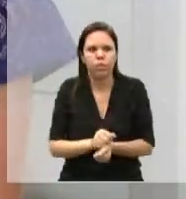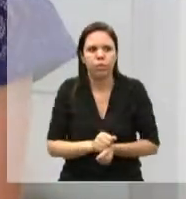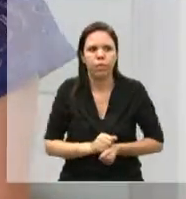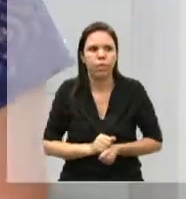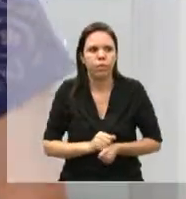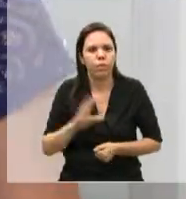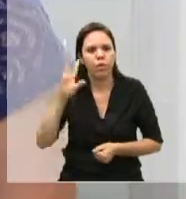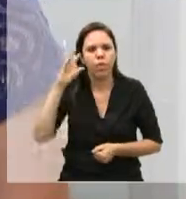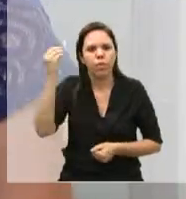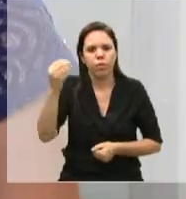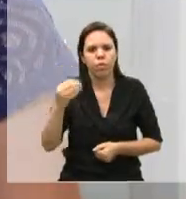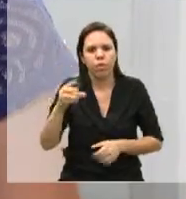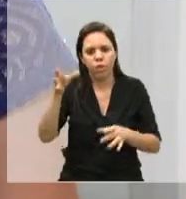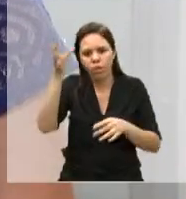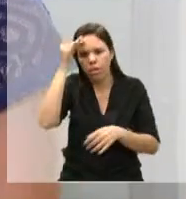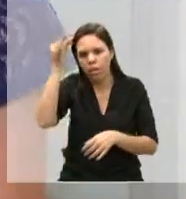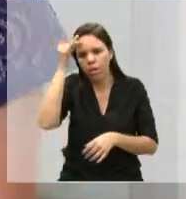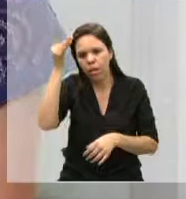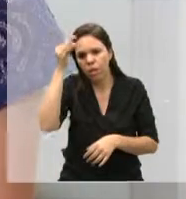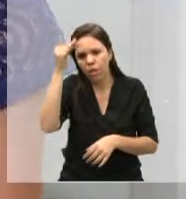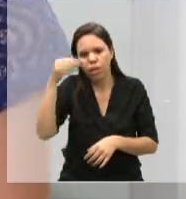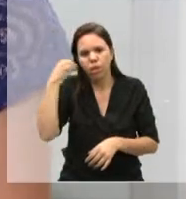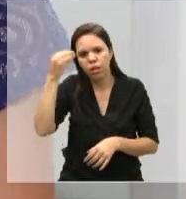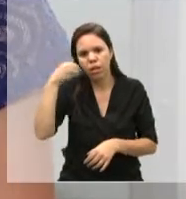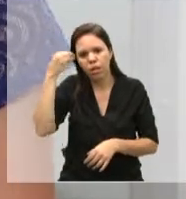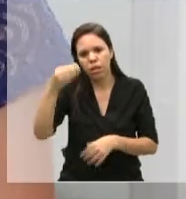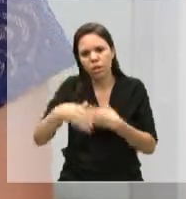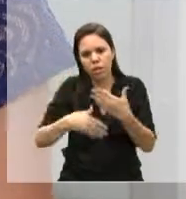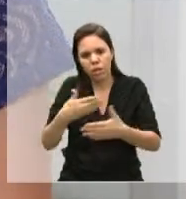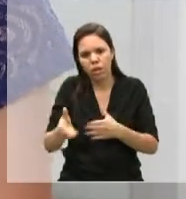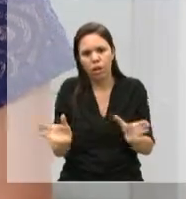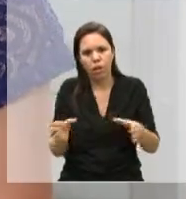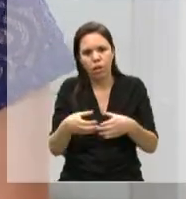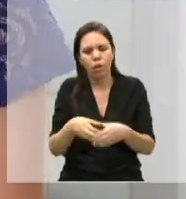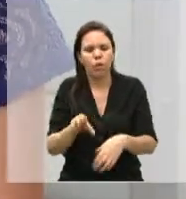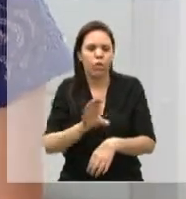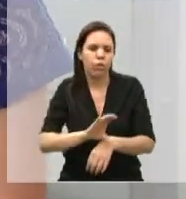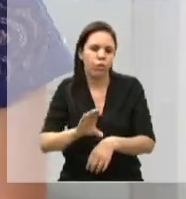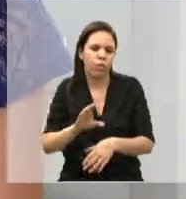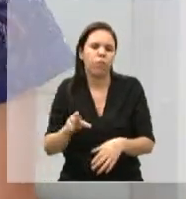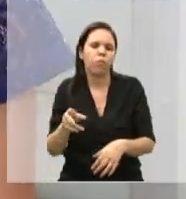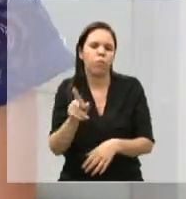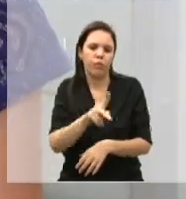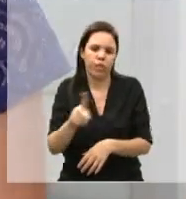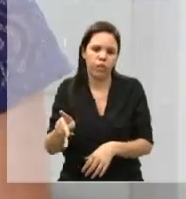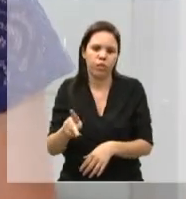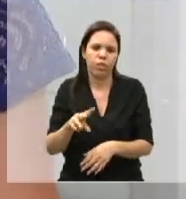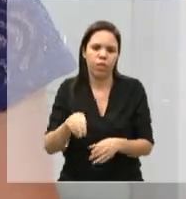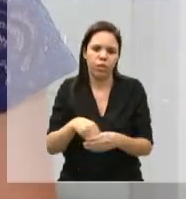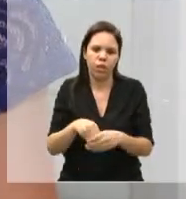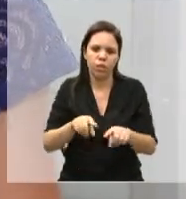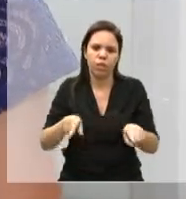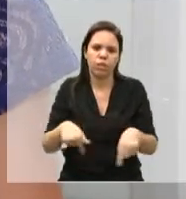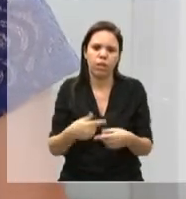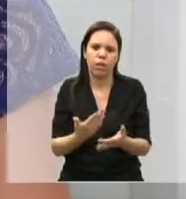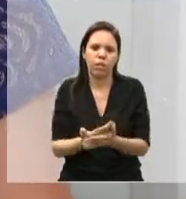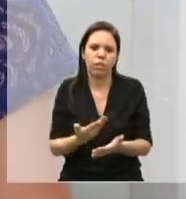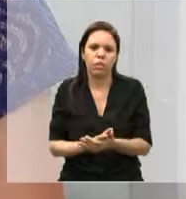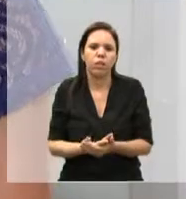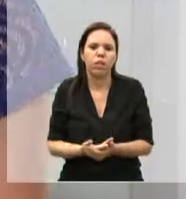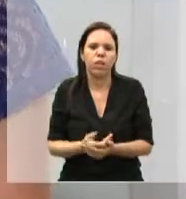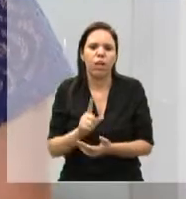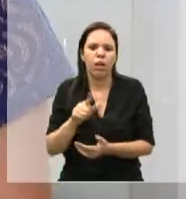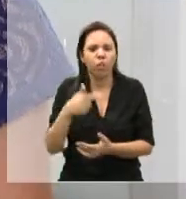disso, o conhecimento que é adquirido aqui, as experiências do corpo docente que são trazidas para dentro da sala de aula. Então